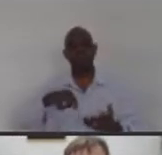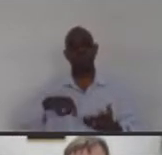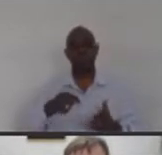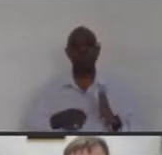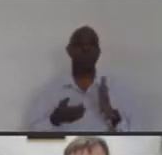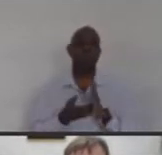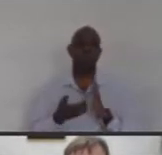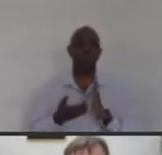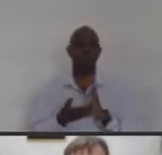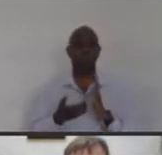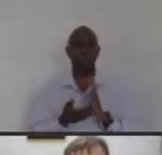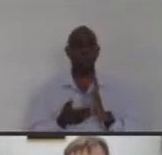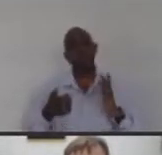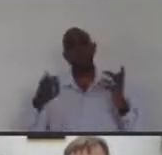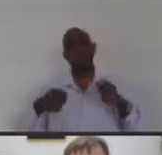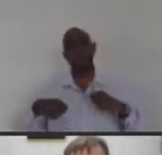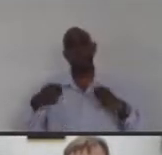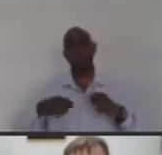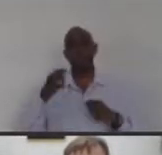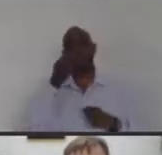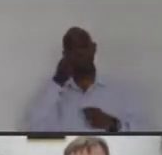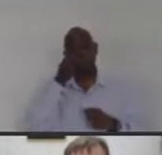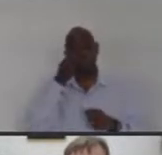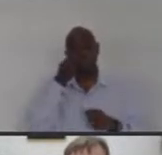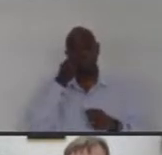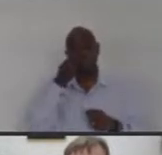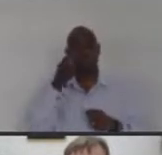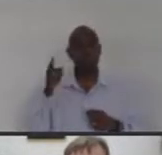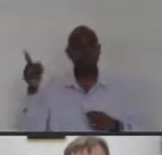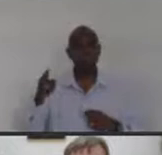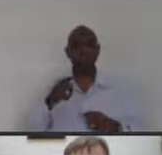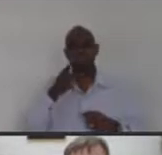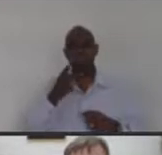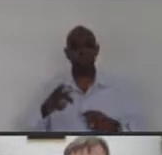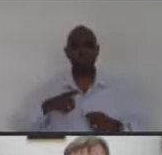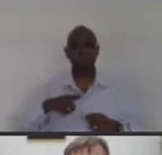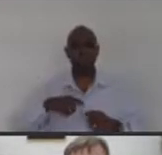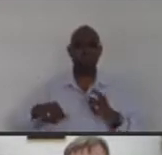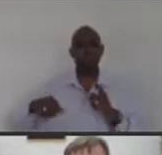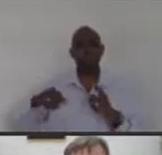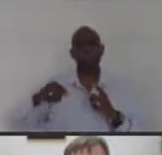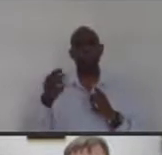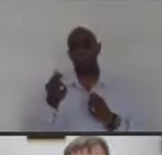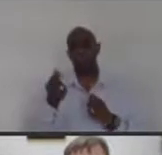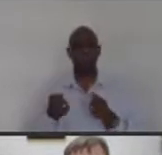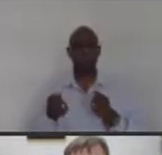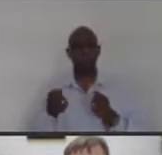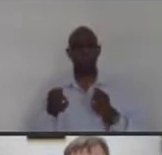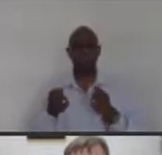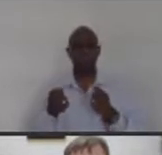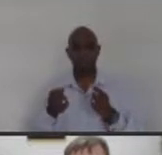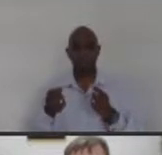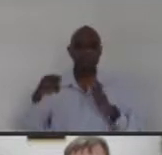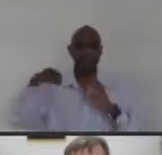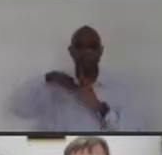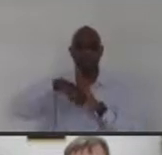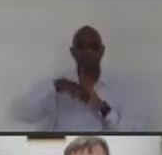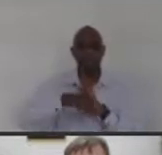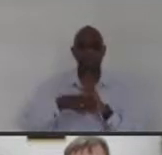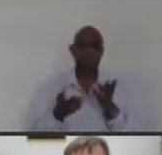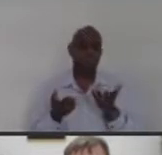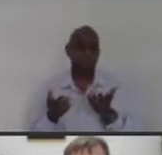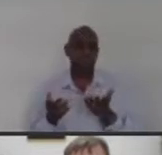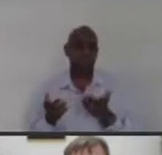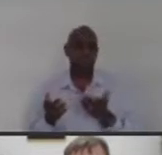principalmente, sobretudo para quando a empresa fala de desequilíbrio econômico-financeiro. Para a gente entender um